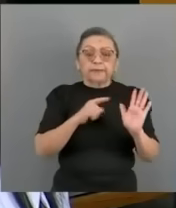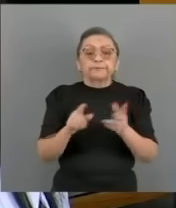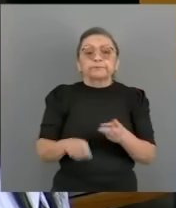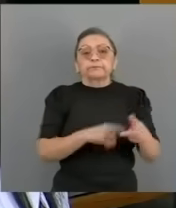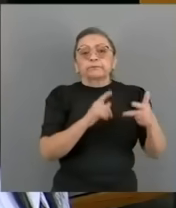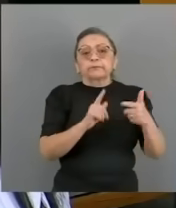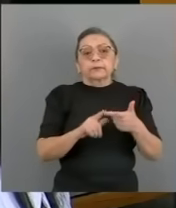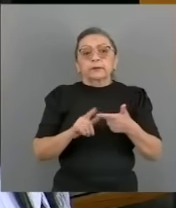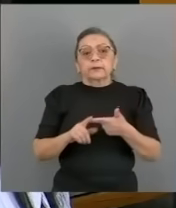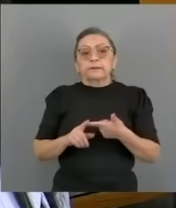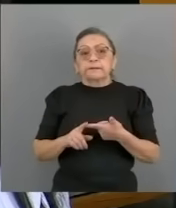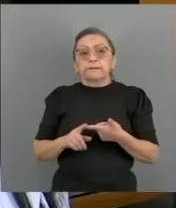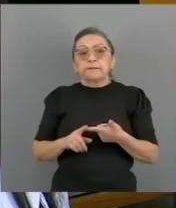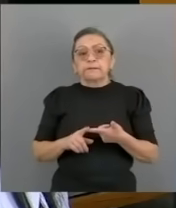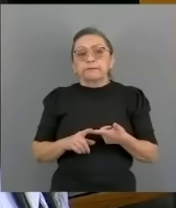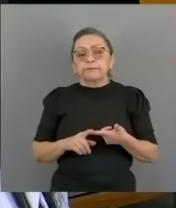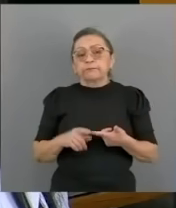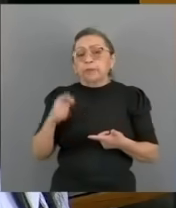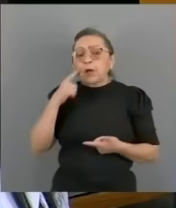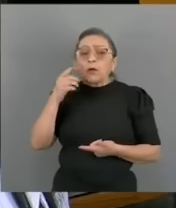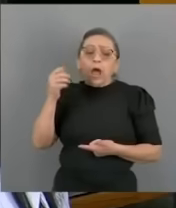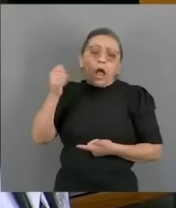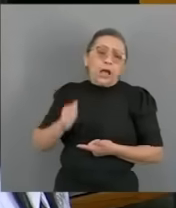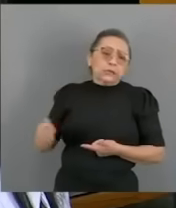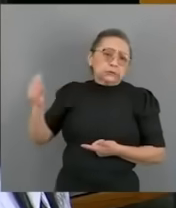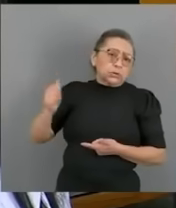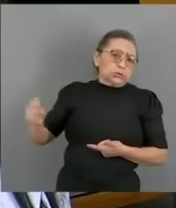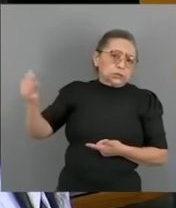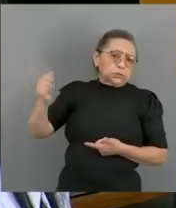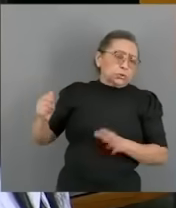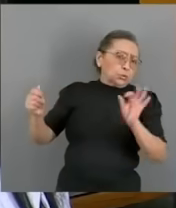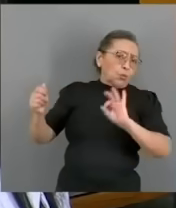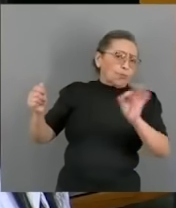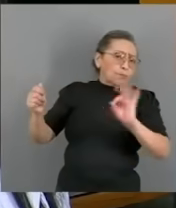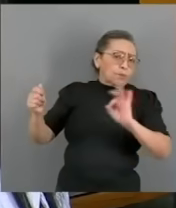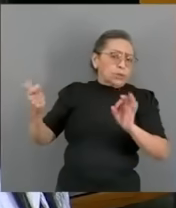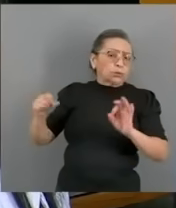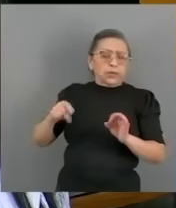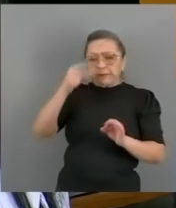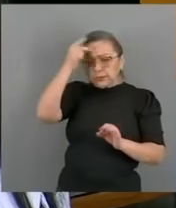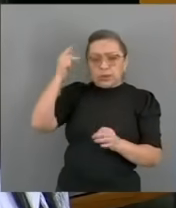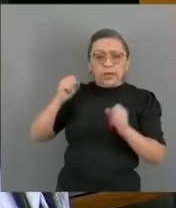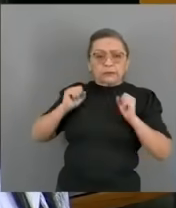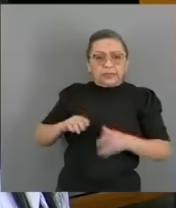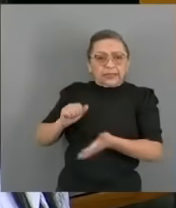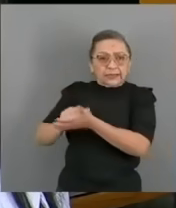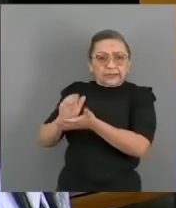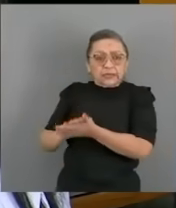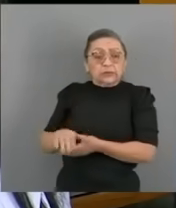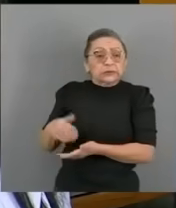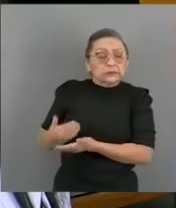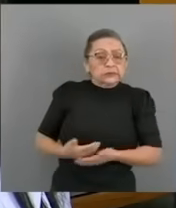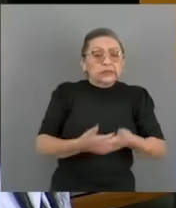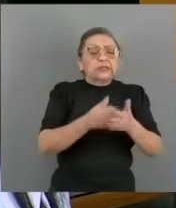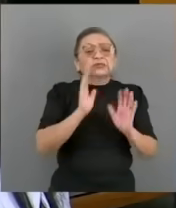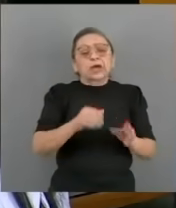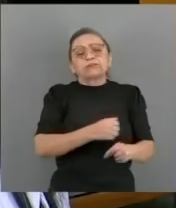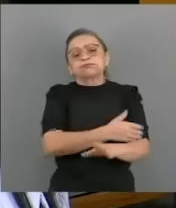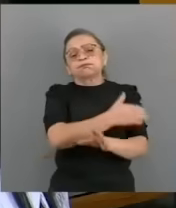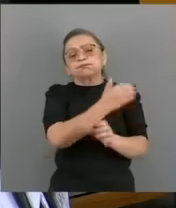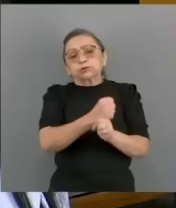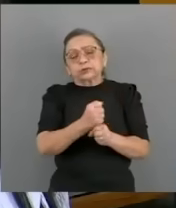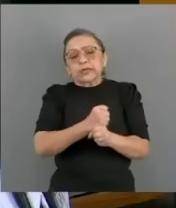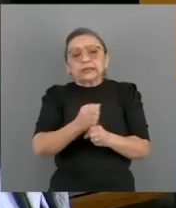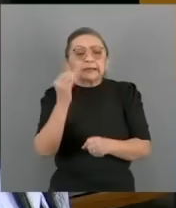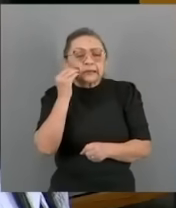lugar, entidades fantasmas, entidades que não tinham aposentados e aposentadas, tentavam desde muito tempo